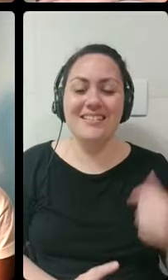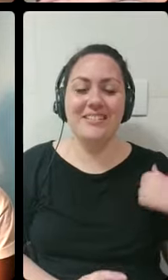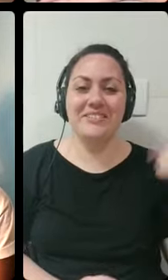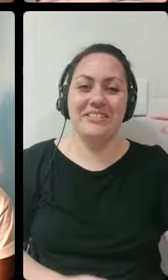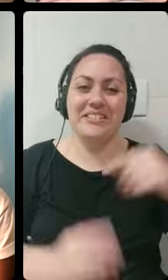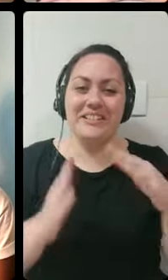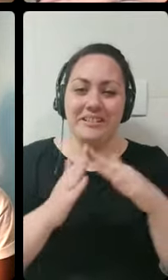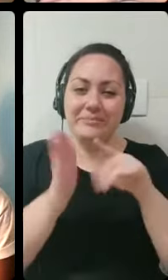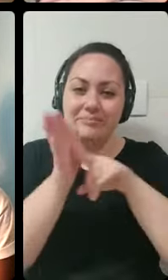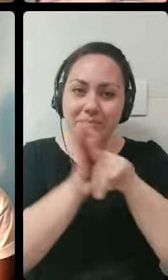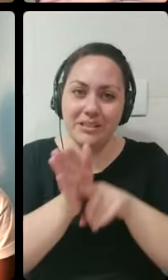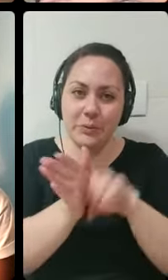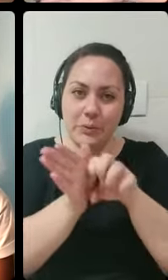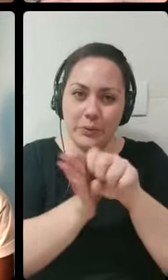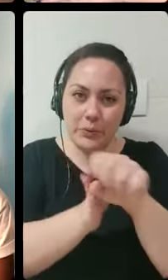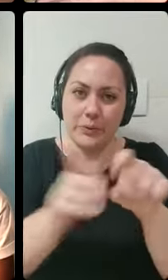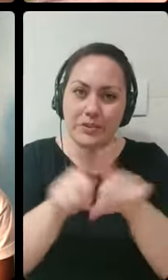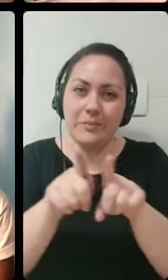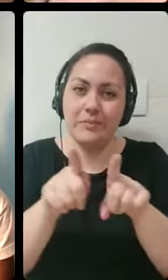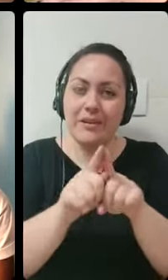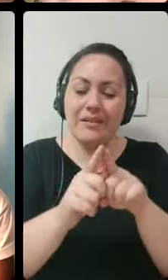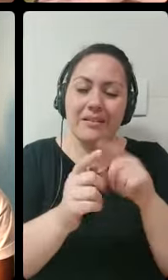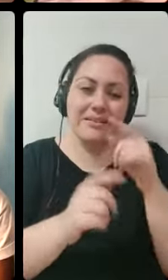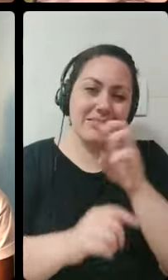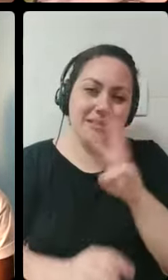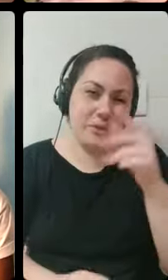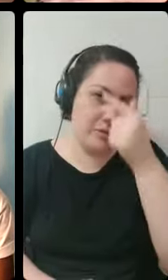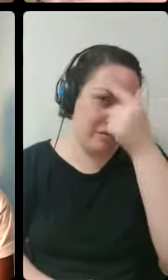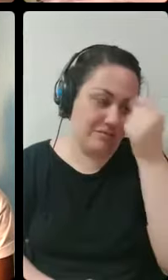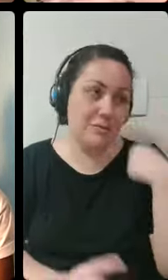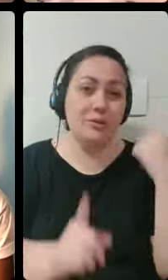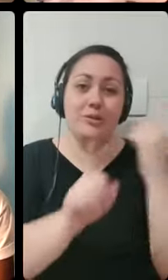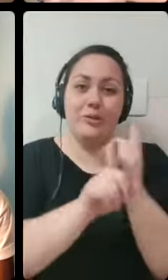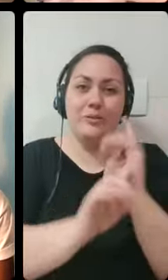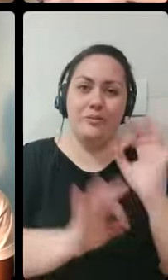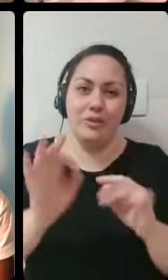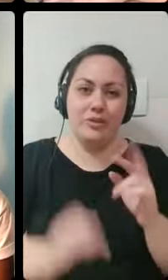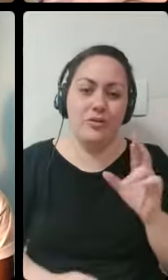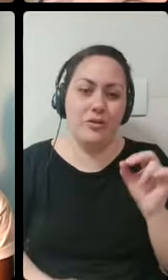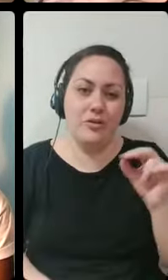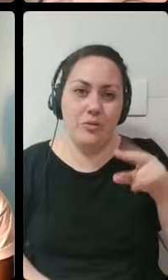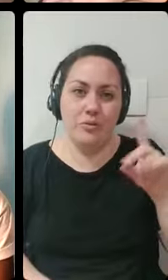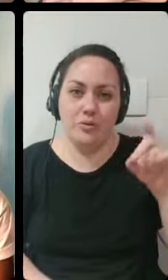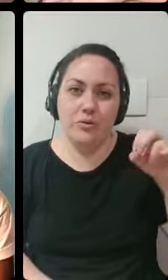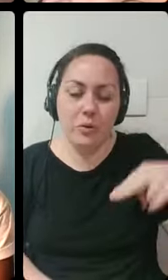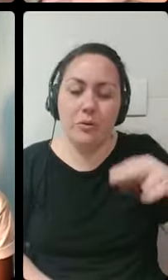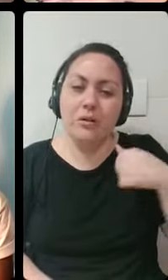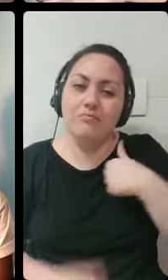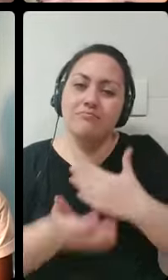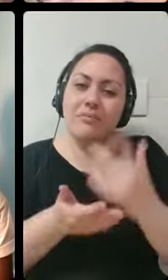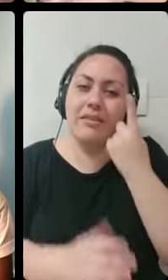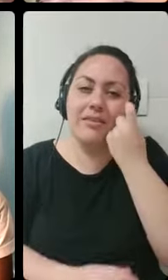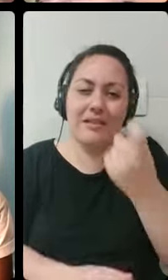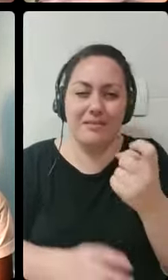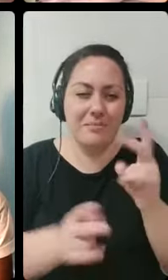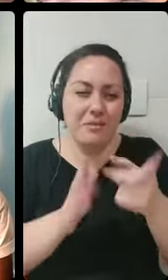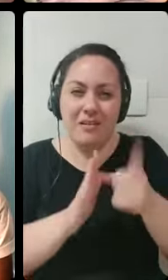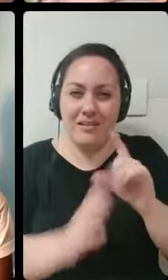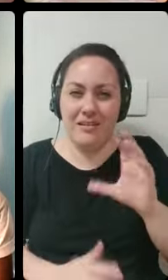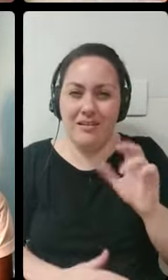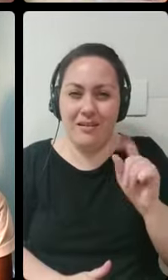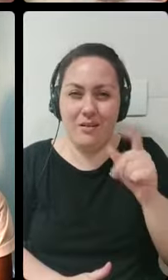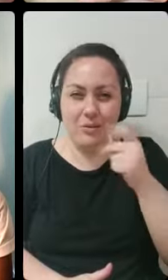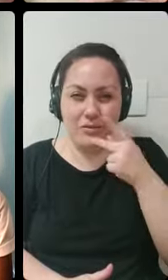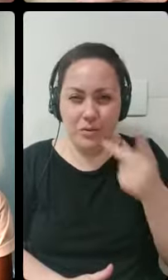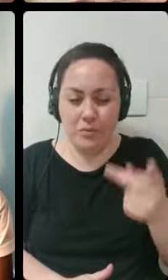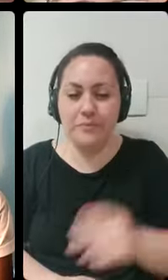fui descobrir do projeto Rondon, que o Carlos estava comentando, e aí que surgiu o meu interesse, porque eu pensei, bah, mas eu acho que eu tenho